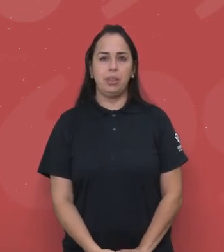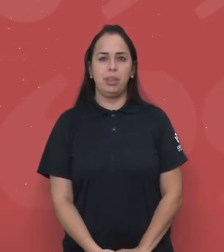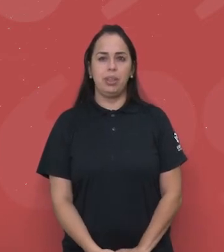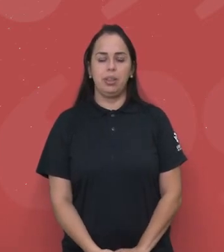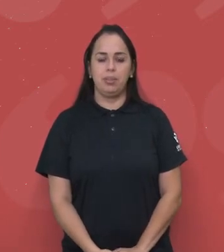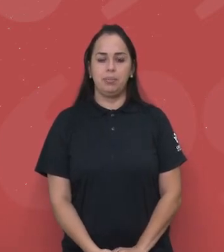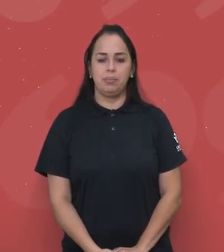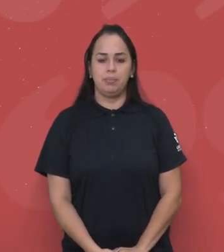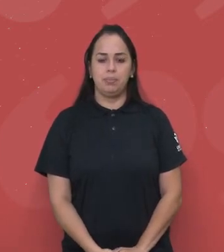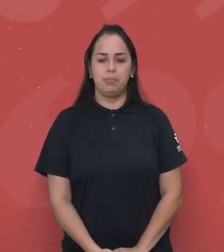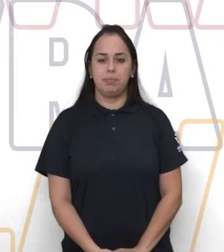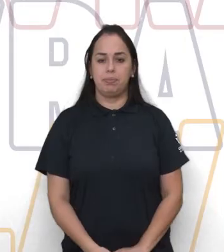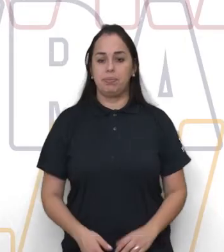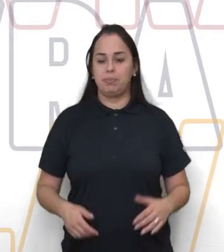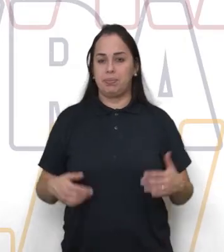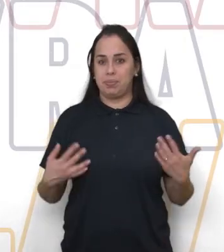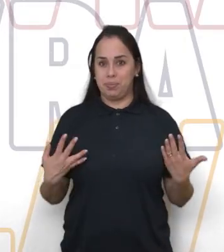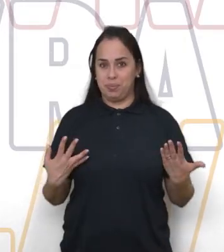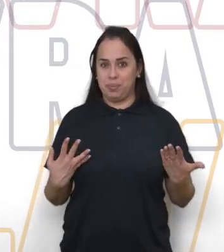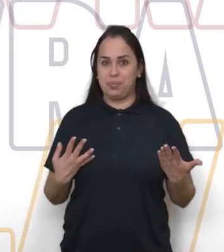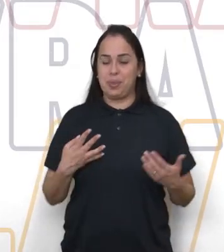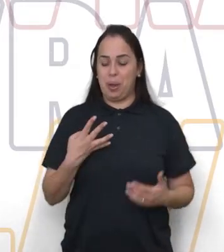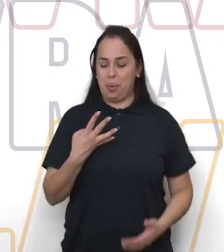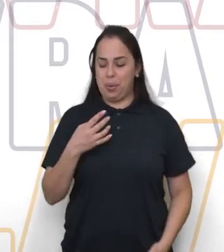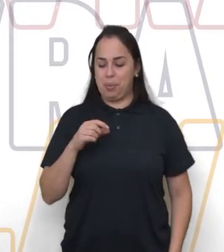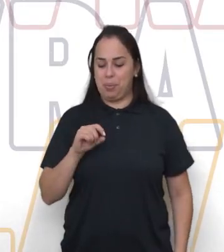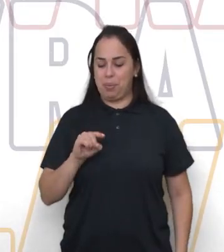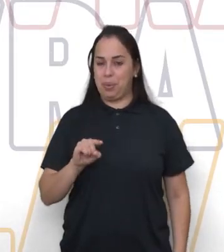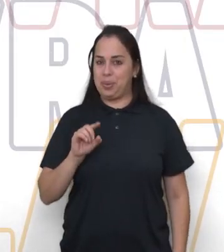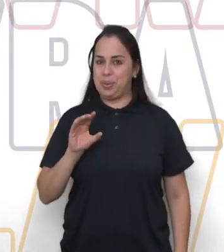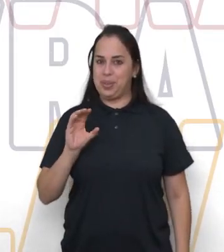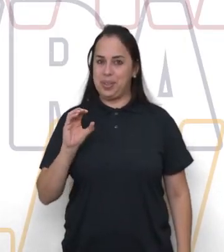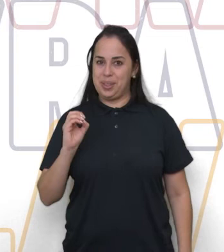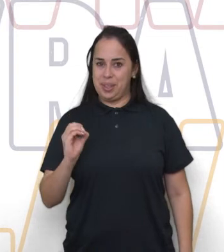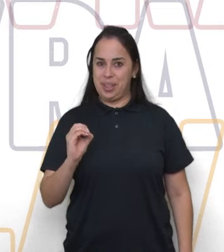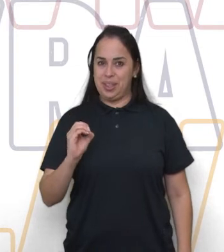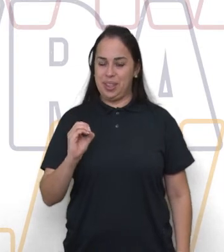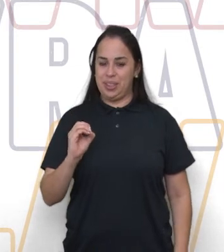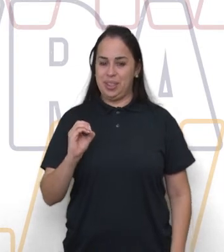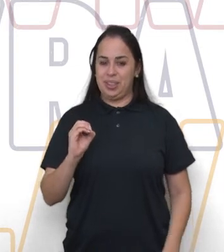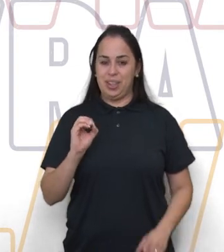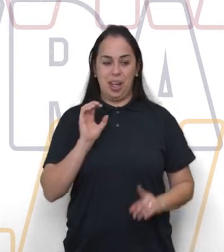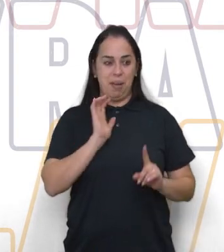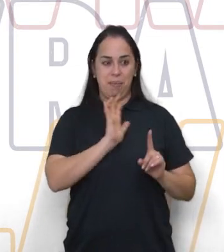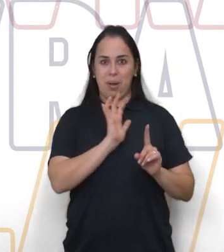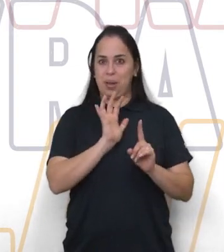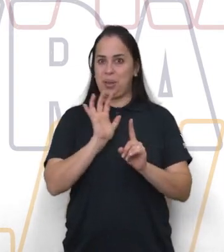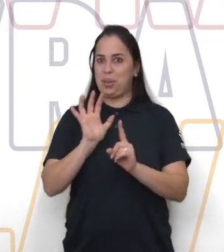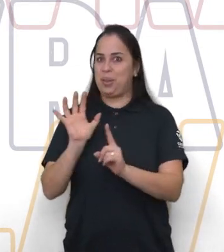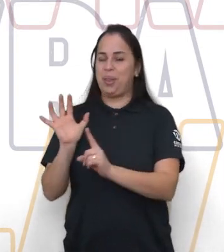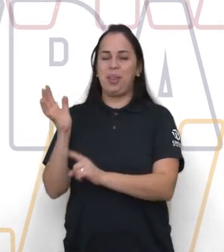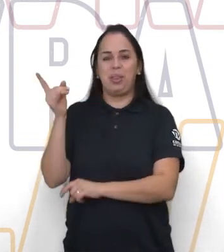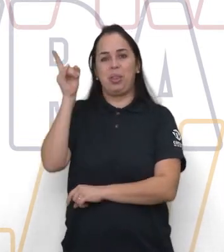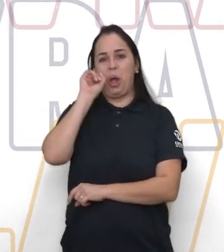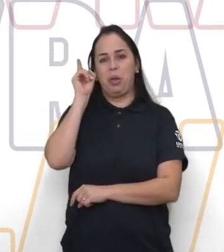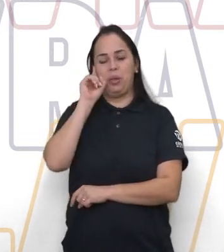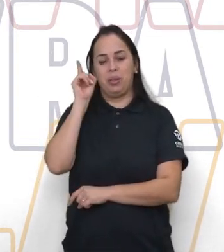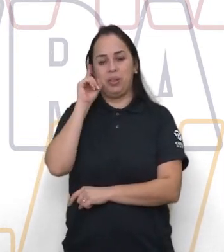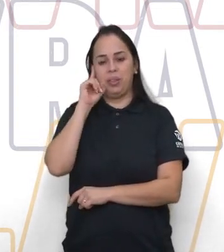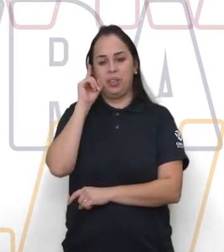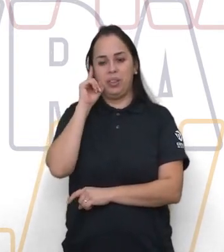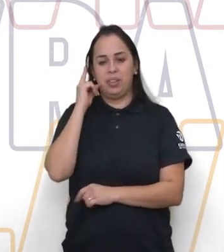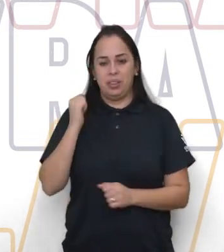profissionais da área a 4.0 é ela ela impacta todos os dias né